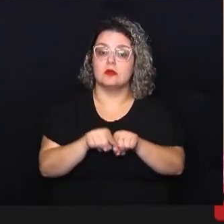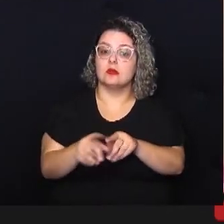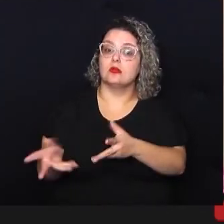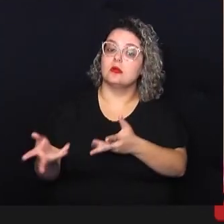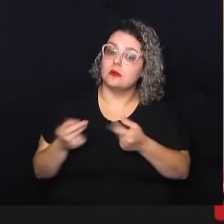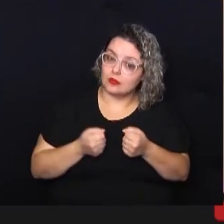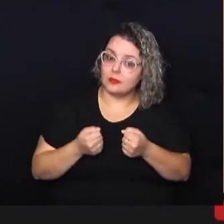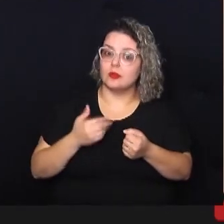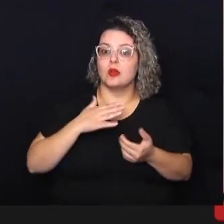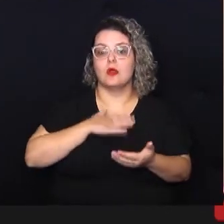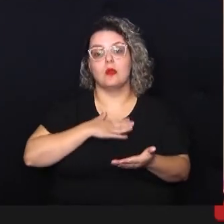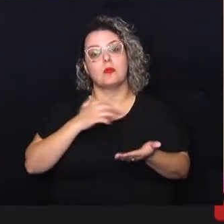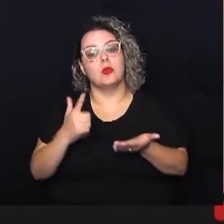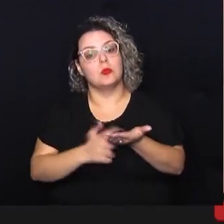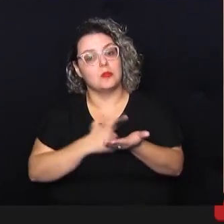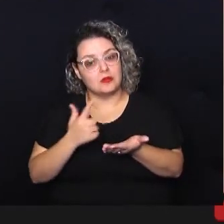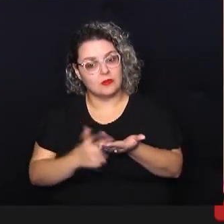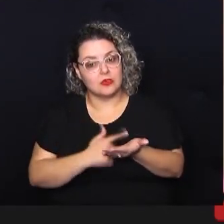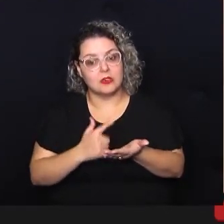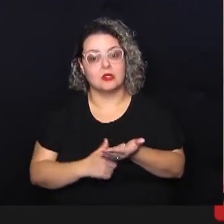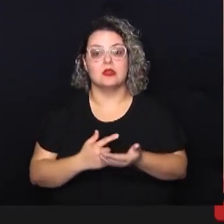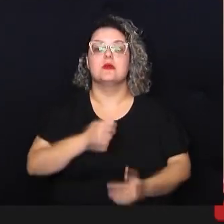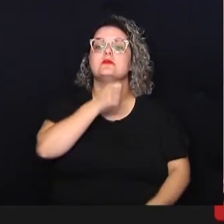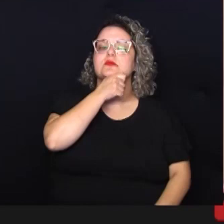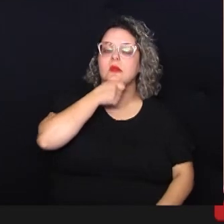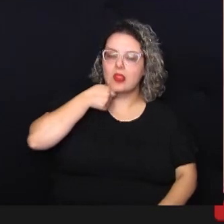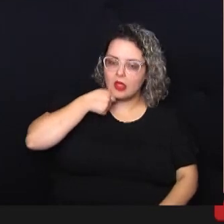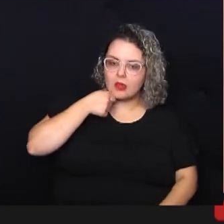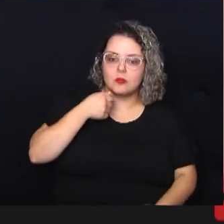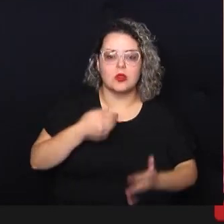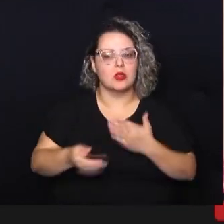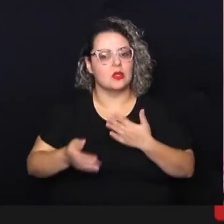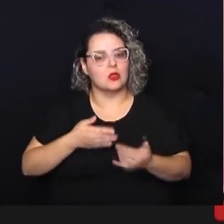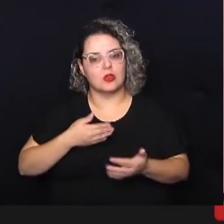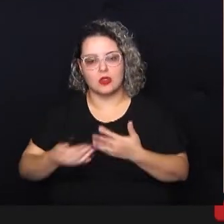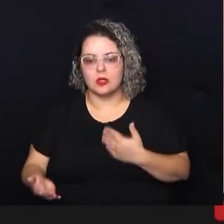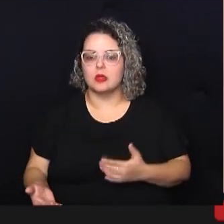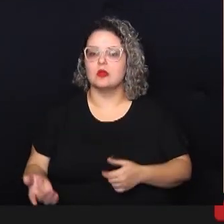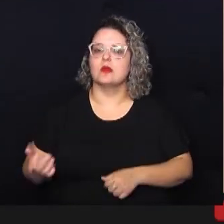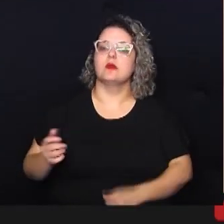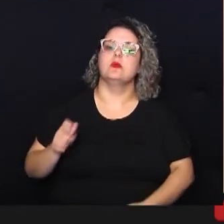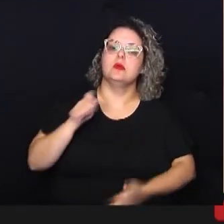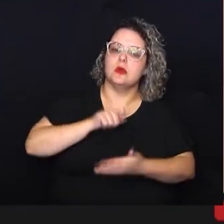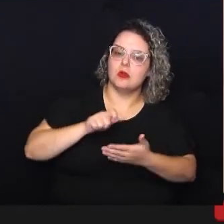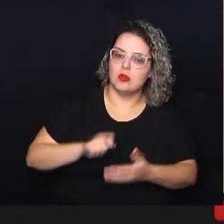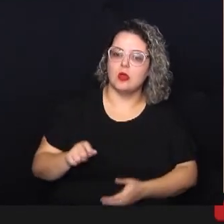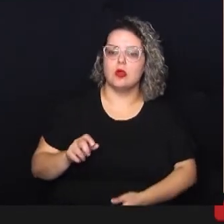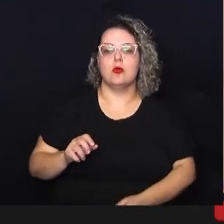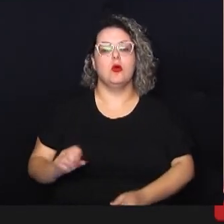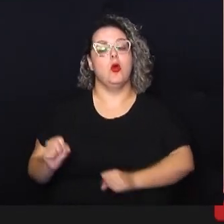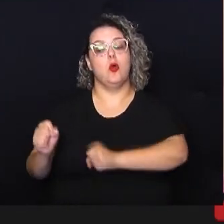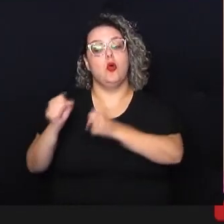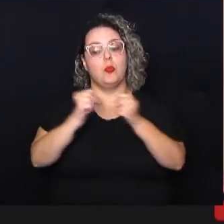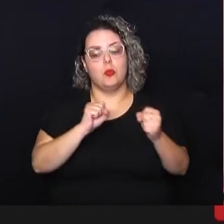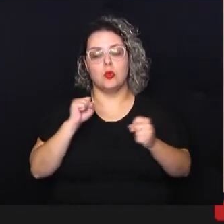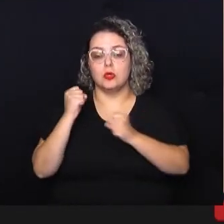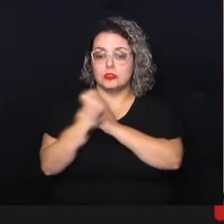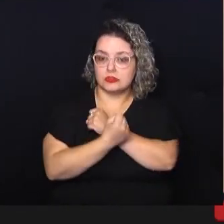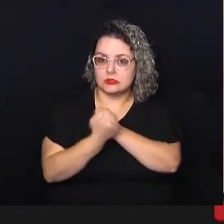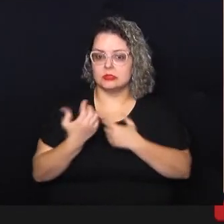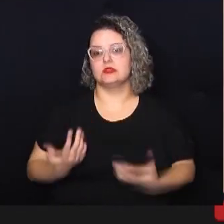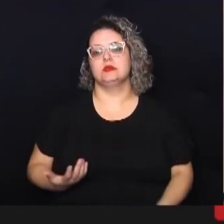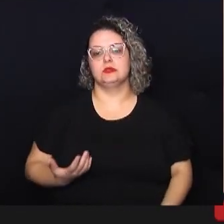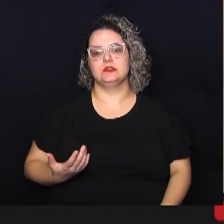o meu livro, né? Ele está disponível na Amazon, qualquer marketplace que você escrever O Poder de Me Proteger, vocês vão conseguir encontrar.